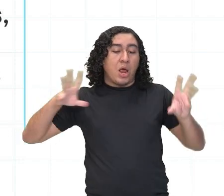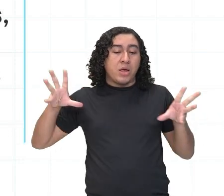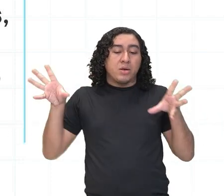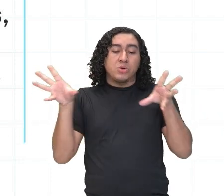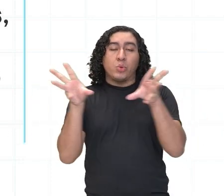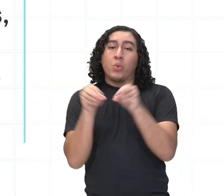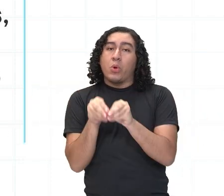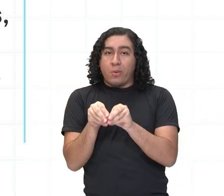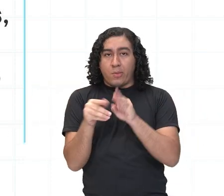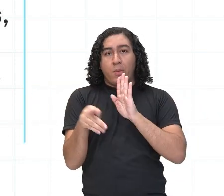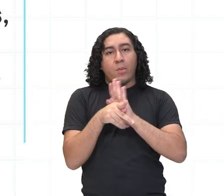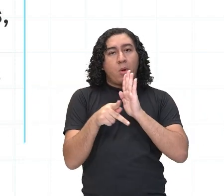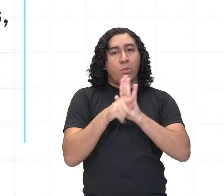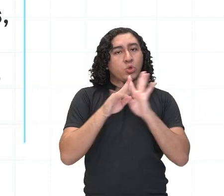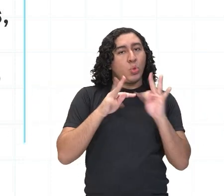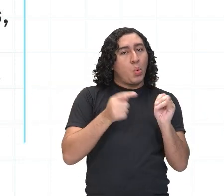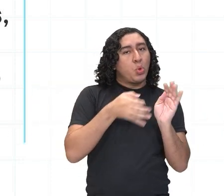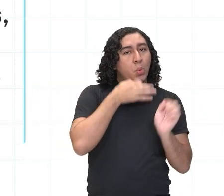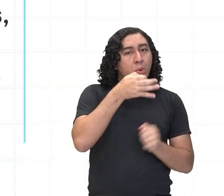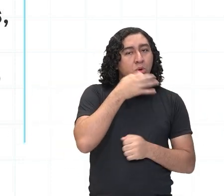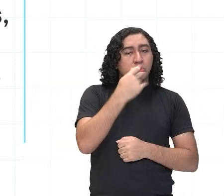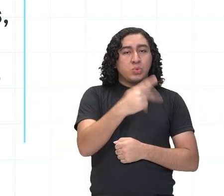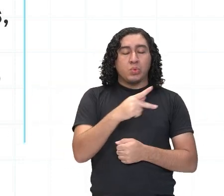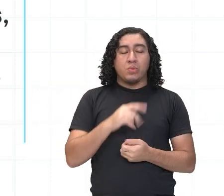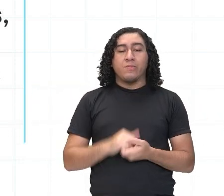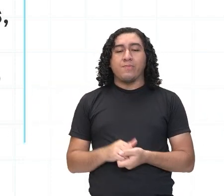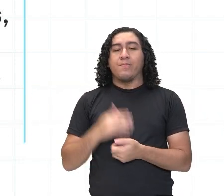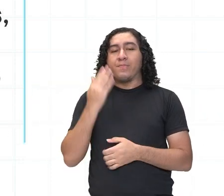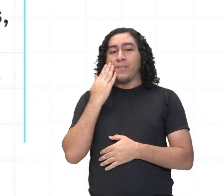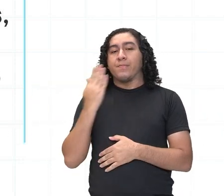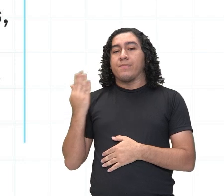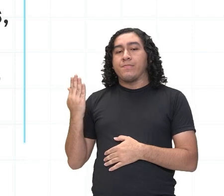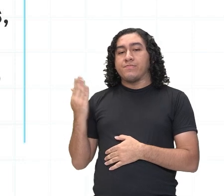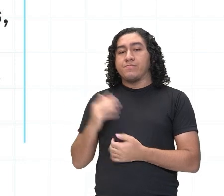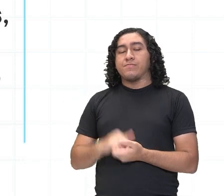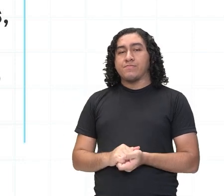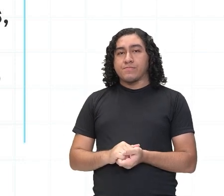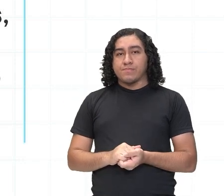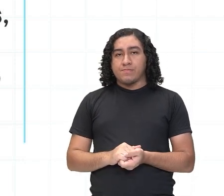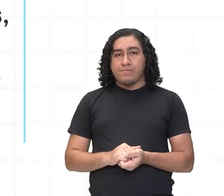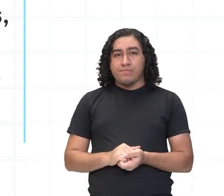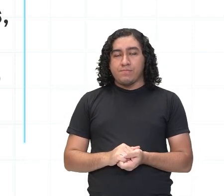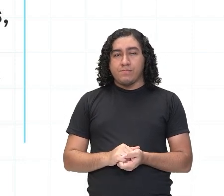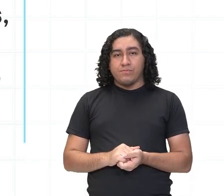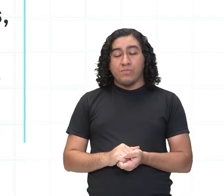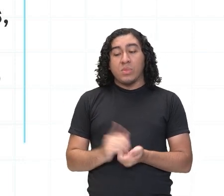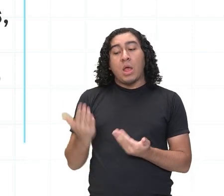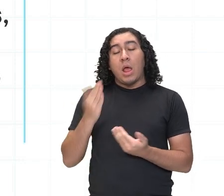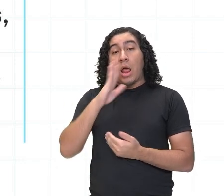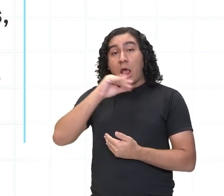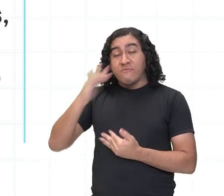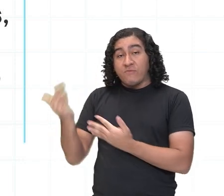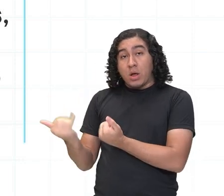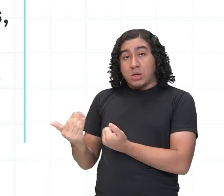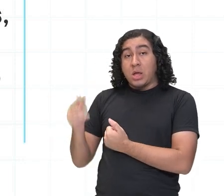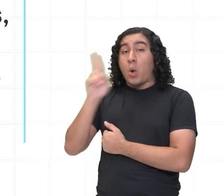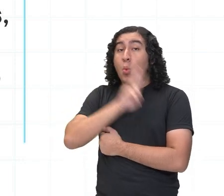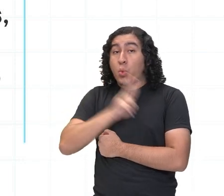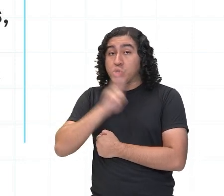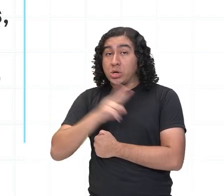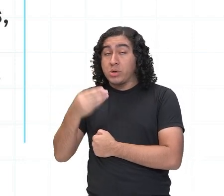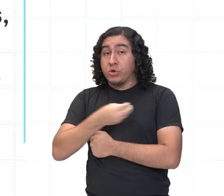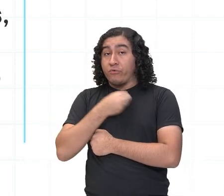sintetização da sua posição. O que ele faz? Olhem aí. A infância não pode esperar. Ela tem urgência em